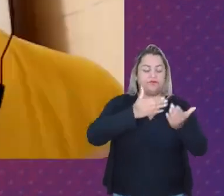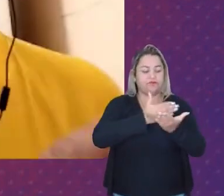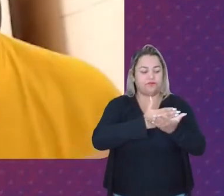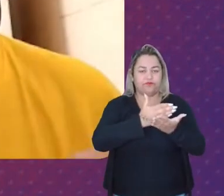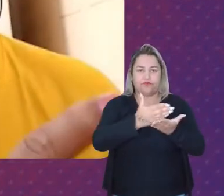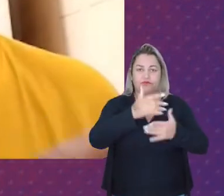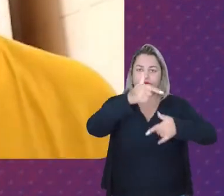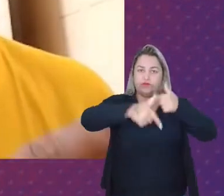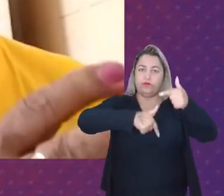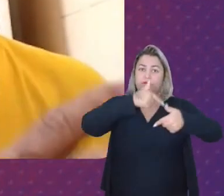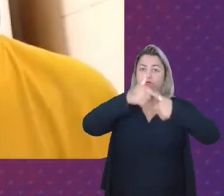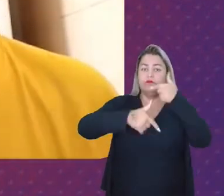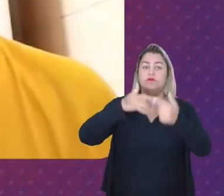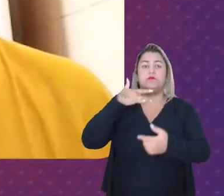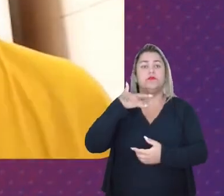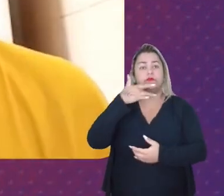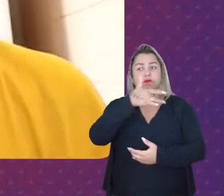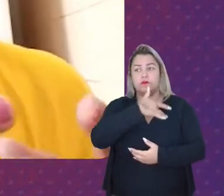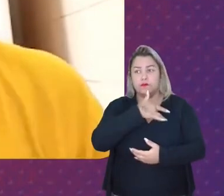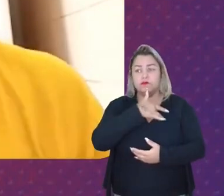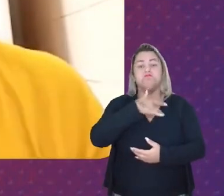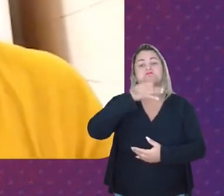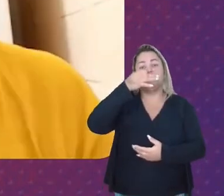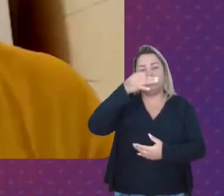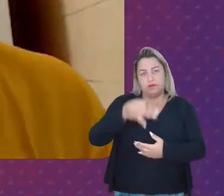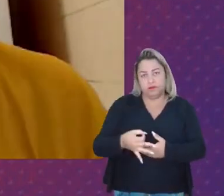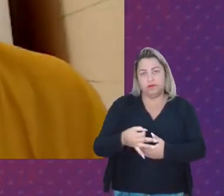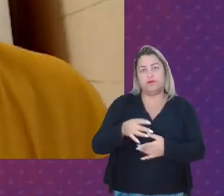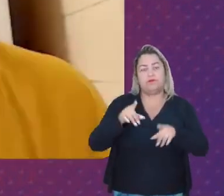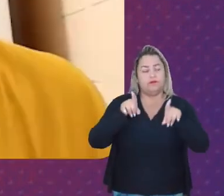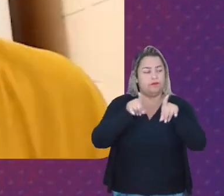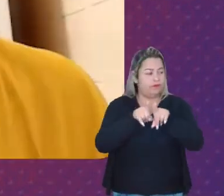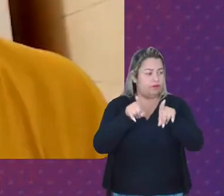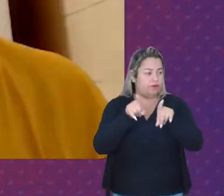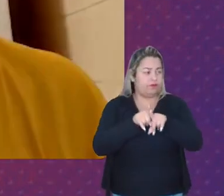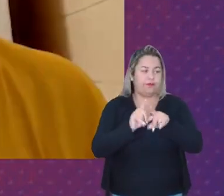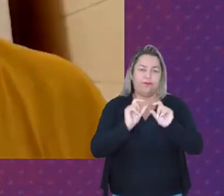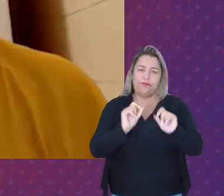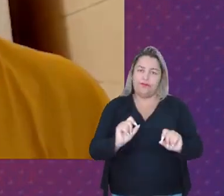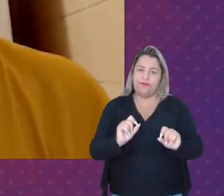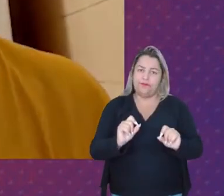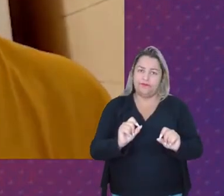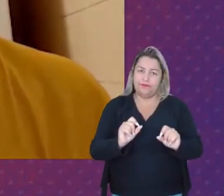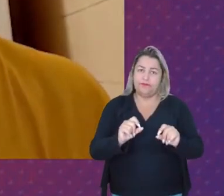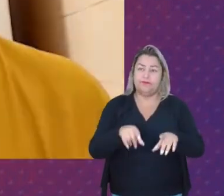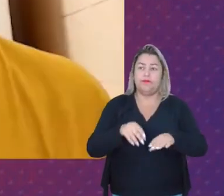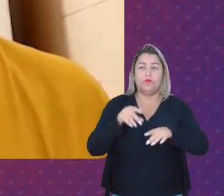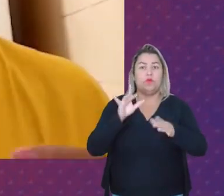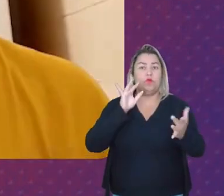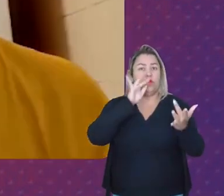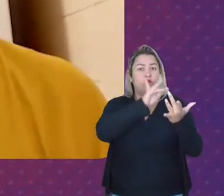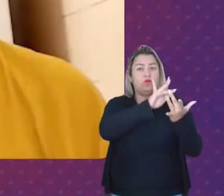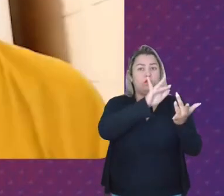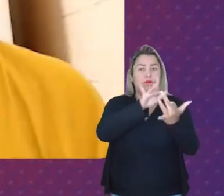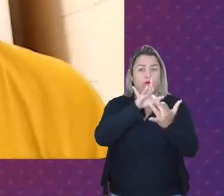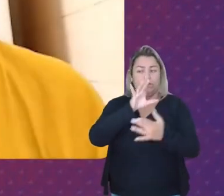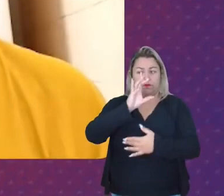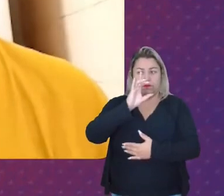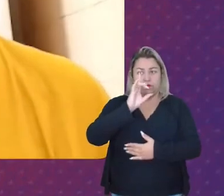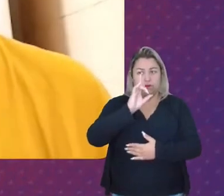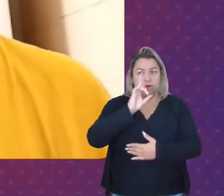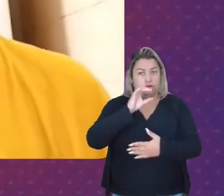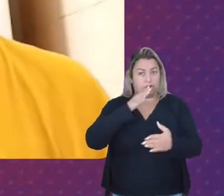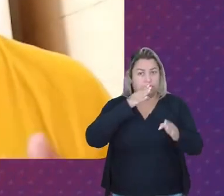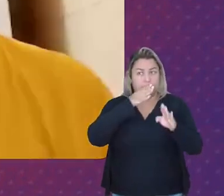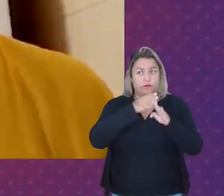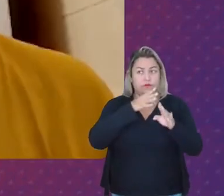pelos trabalhadores da saúde, nada mais justo, porque eles que estavam em contato direto, né, com os pacientes de